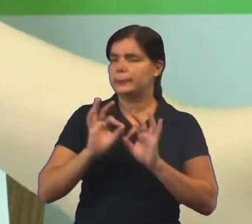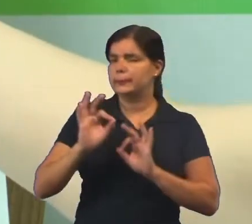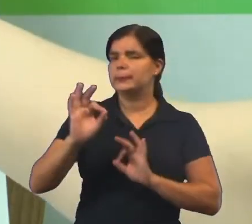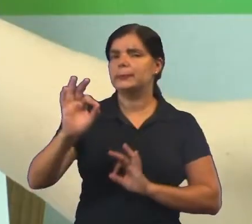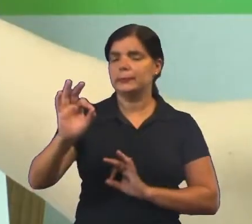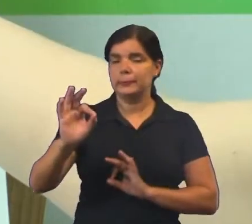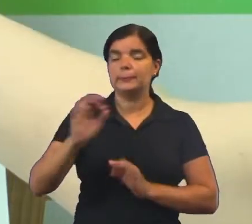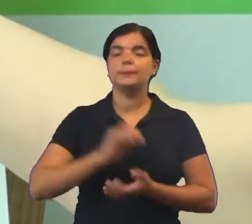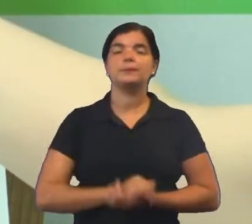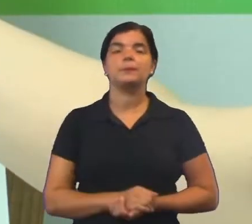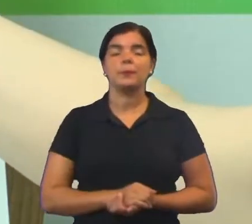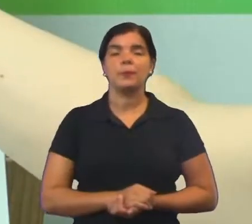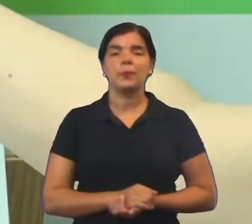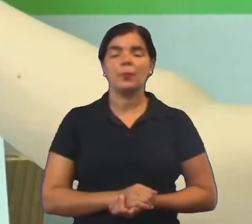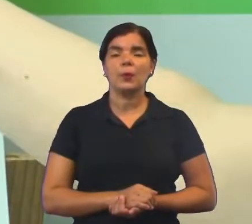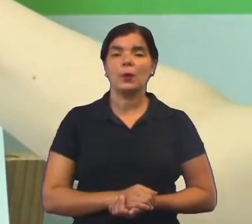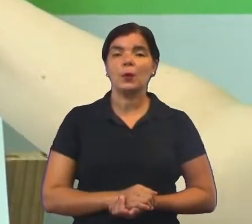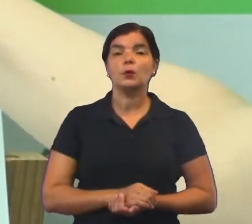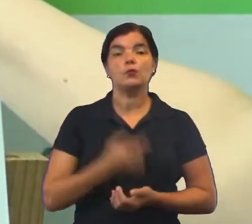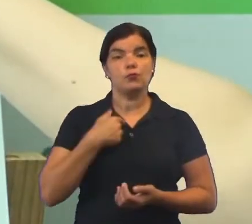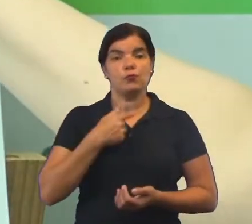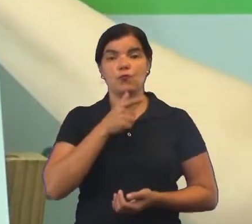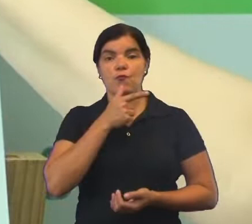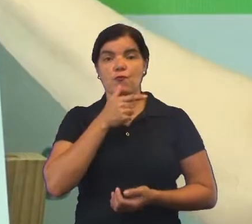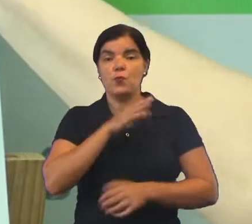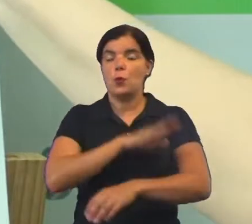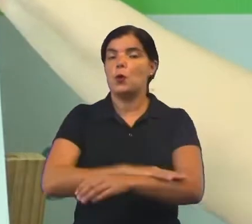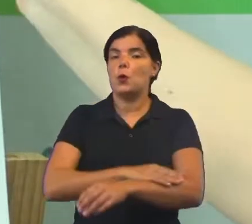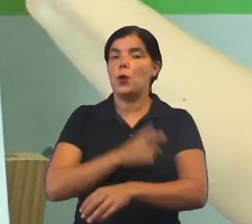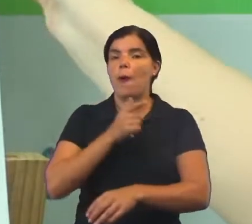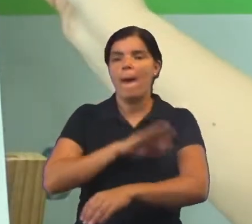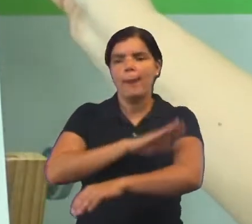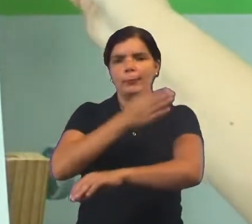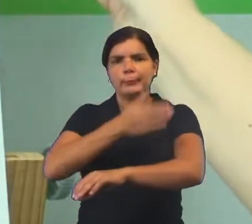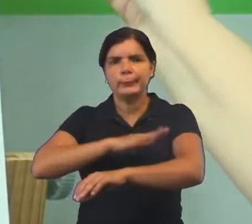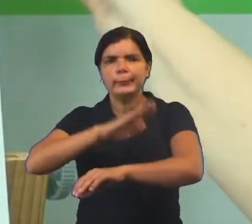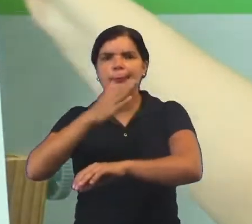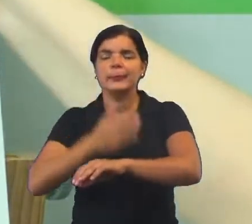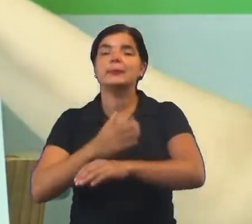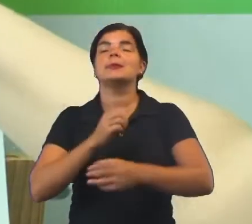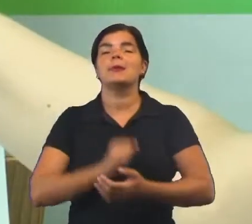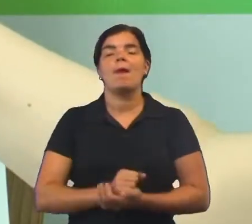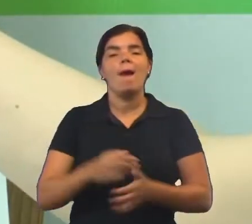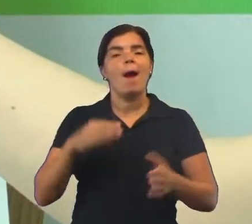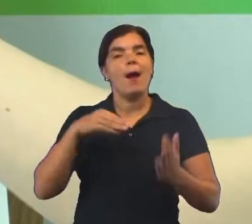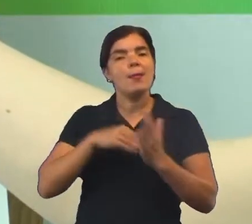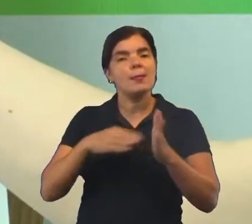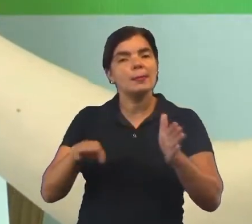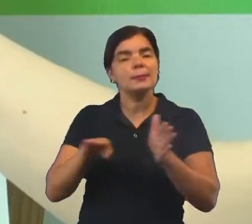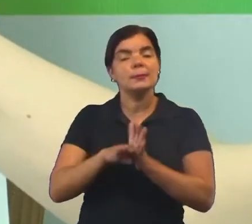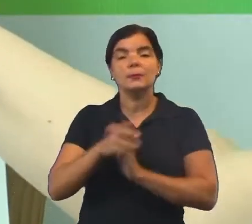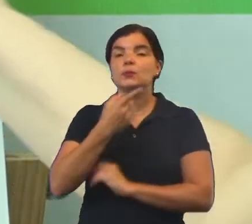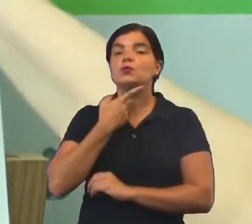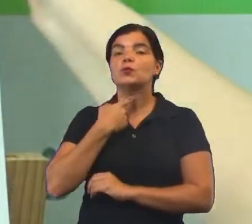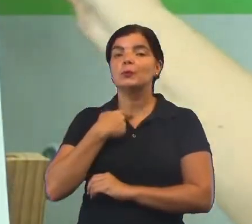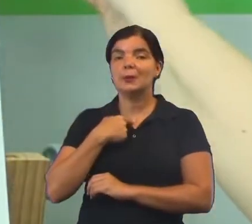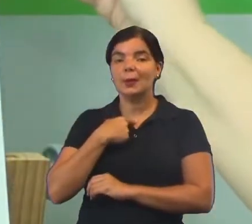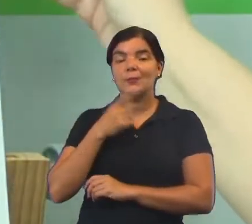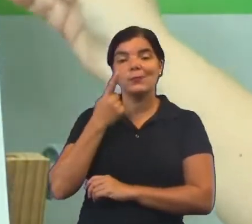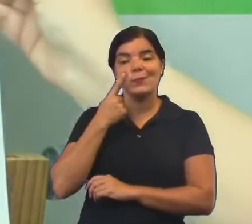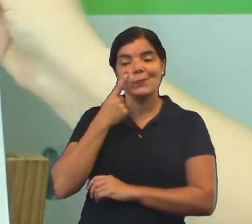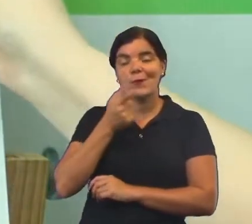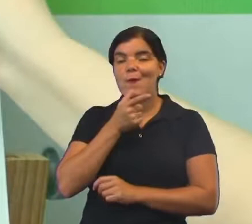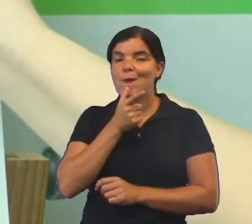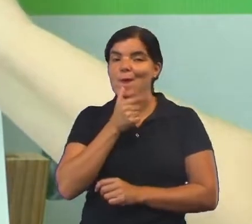bastante, andaram em cima de dunas altas, né, até chegar aonde eles queriam ver o mar. O que